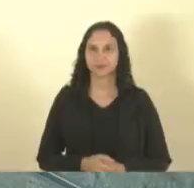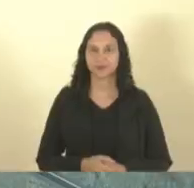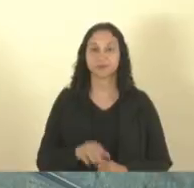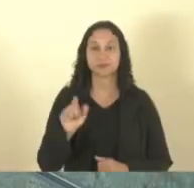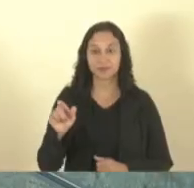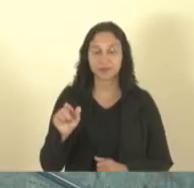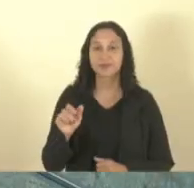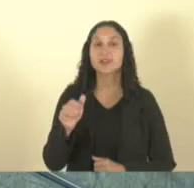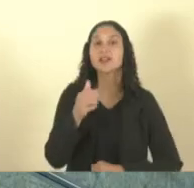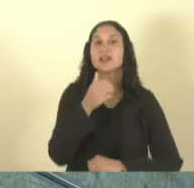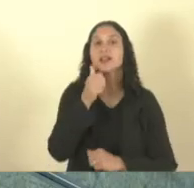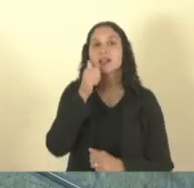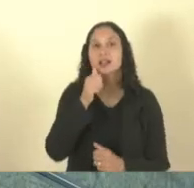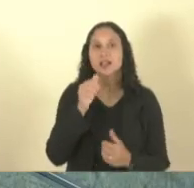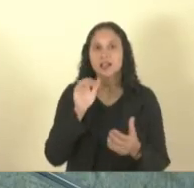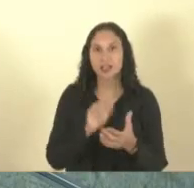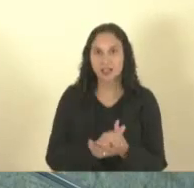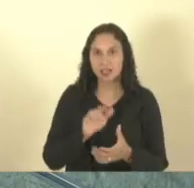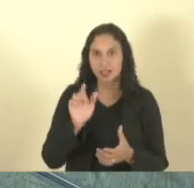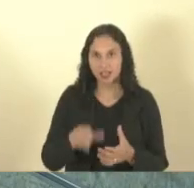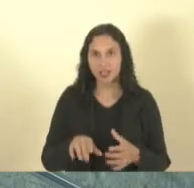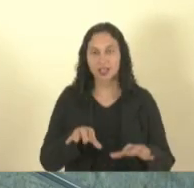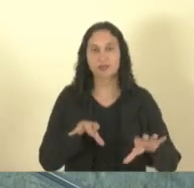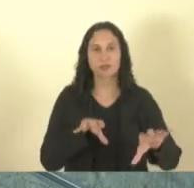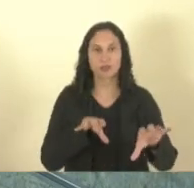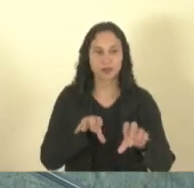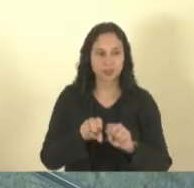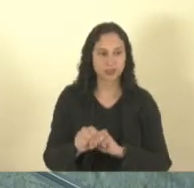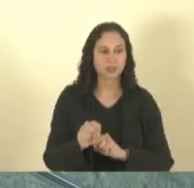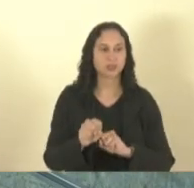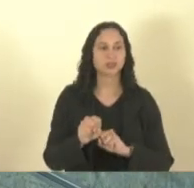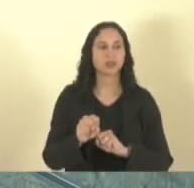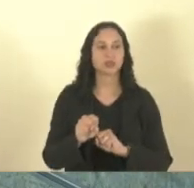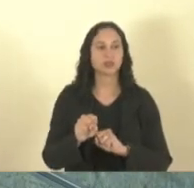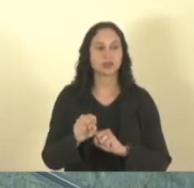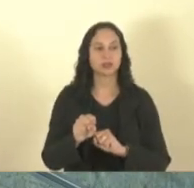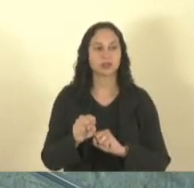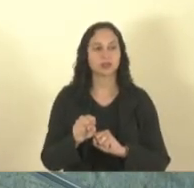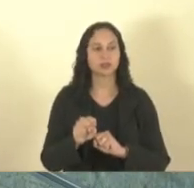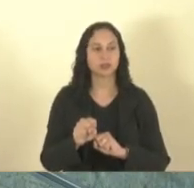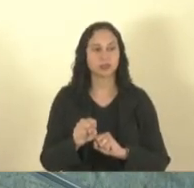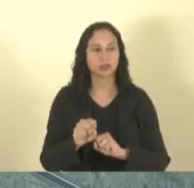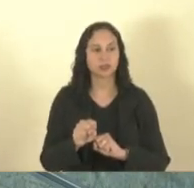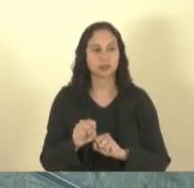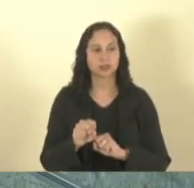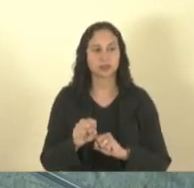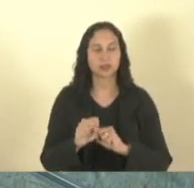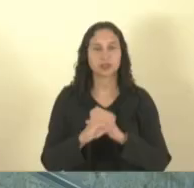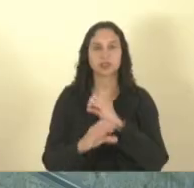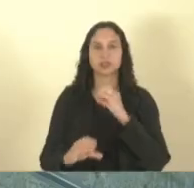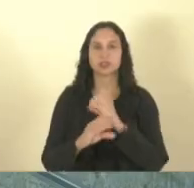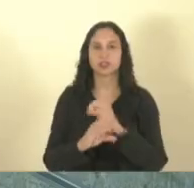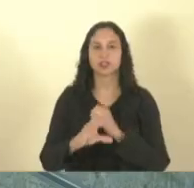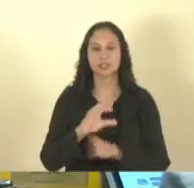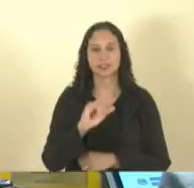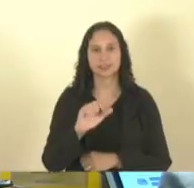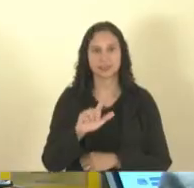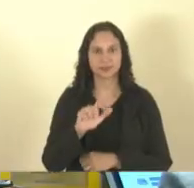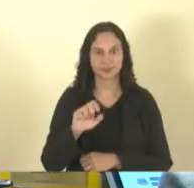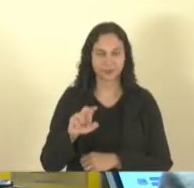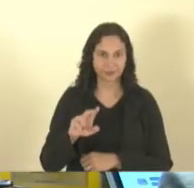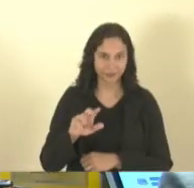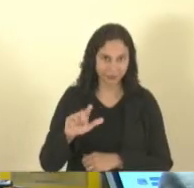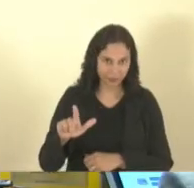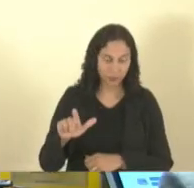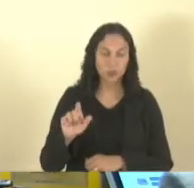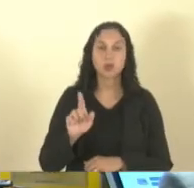Lígia é especialista em engenharia civil, completando este ano 10 anos de carreira pública, tendo atuado na CEGER